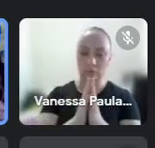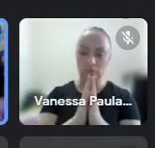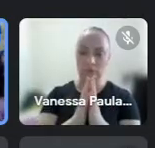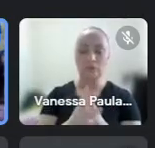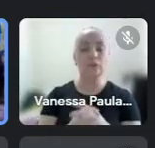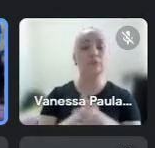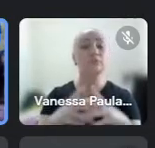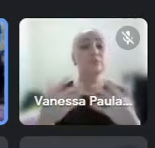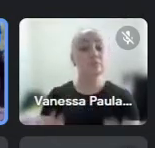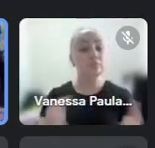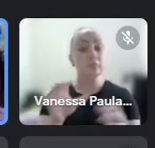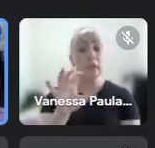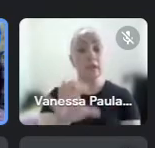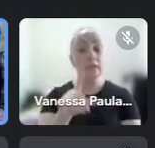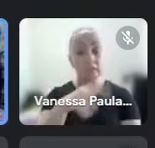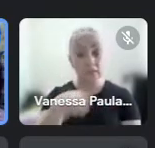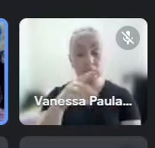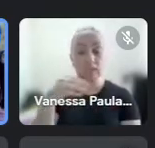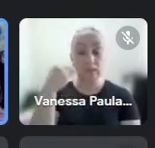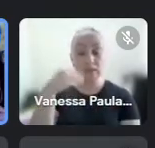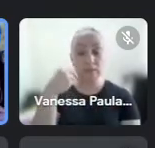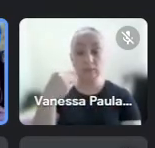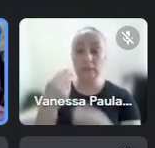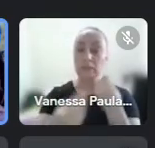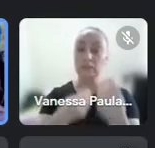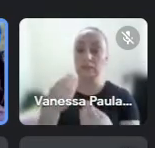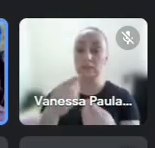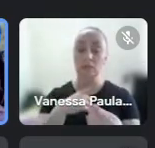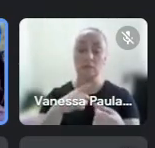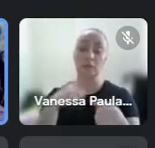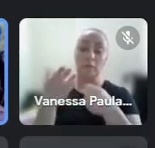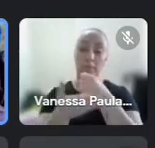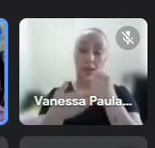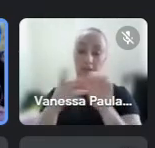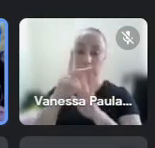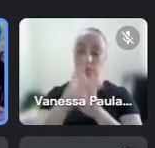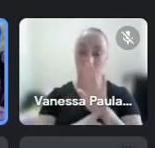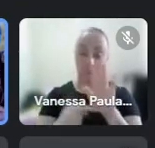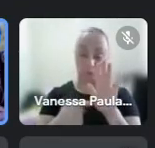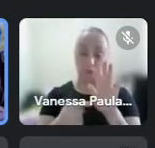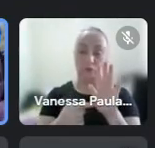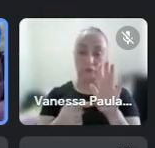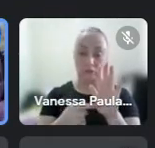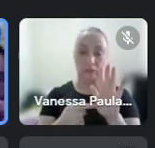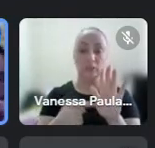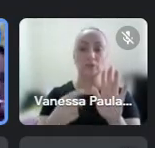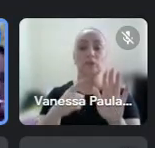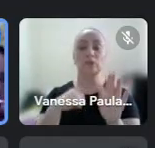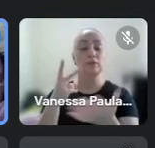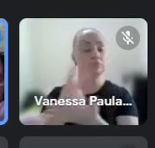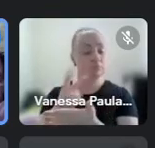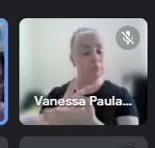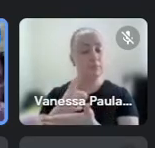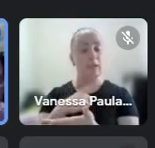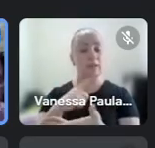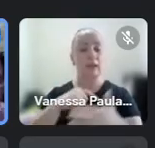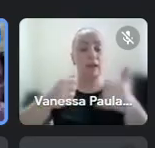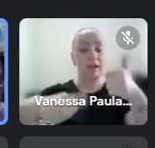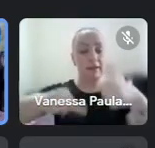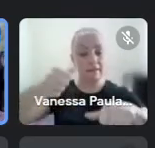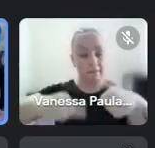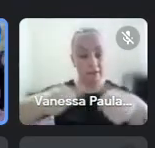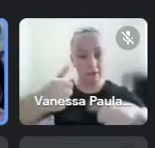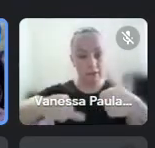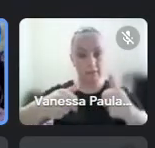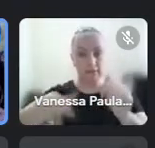Bom, então, assim, essa experiência ela tem como base um projeto. Né? Ela vem dessa avaliação dos efeitos ambientais de